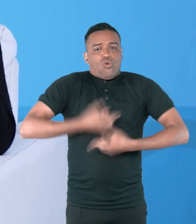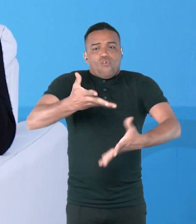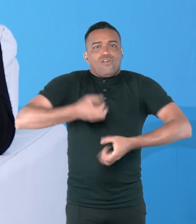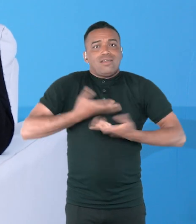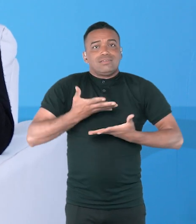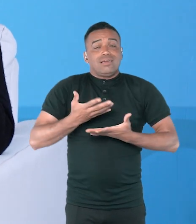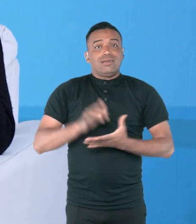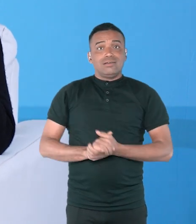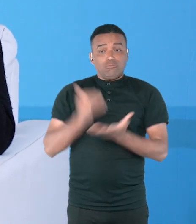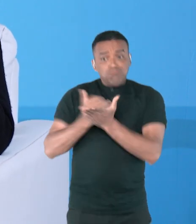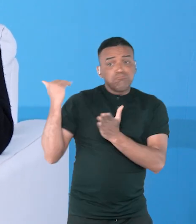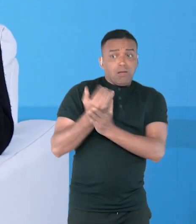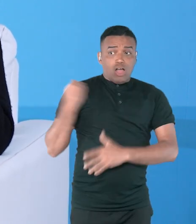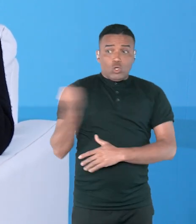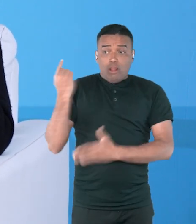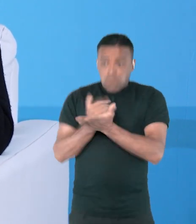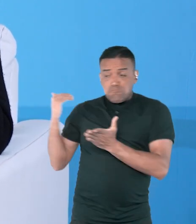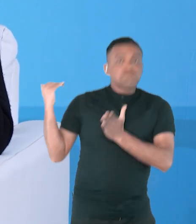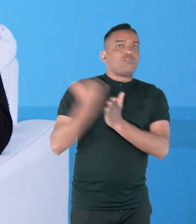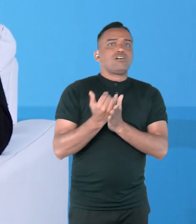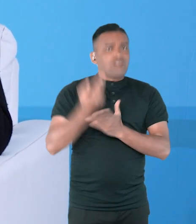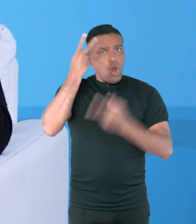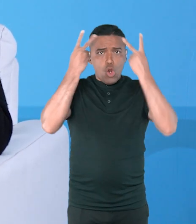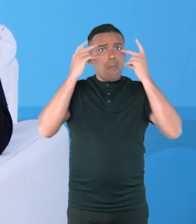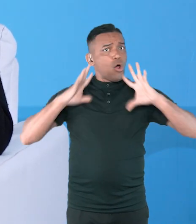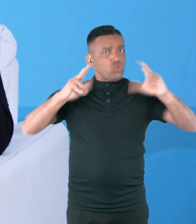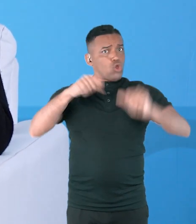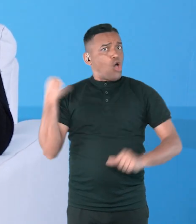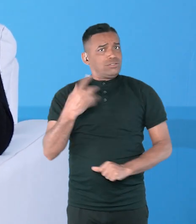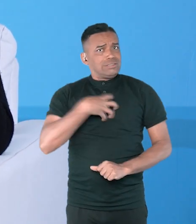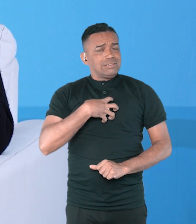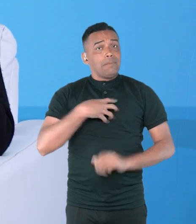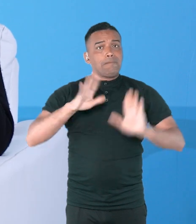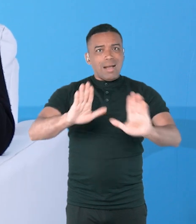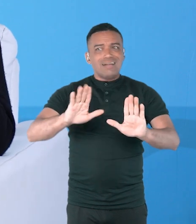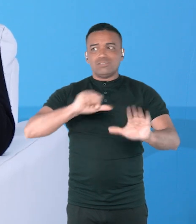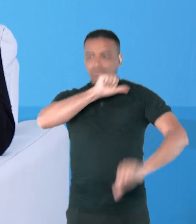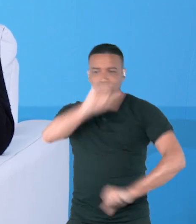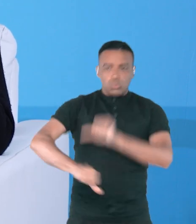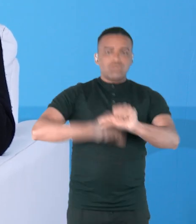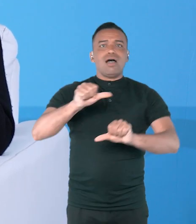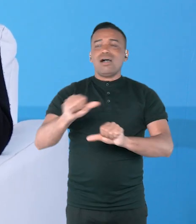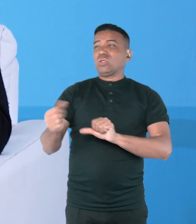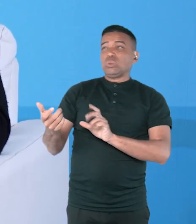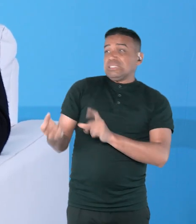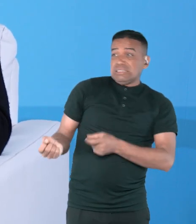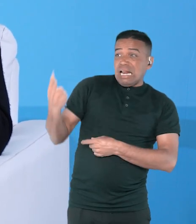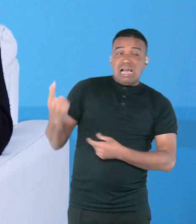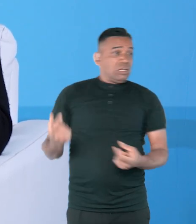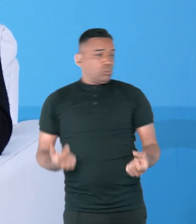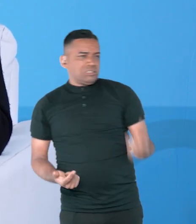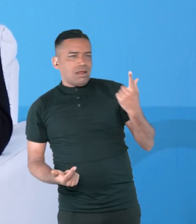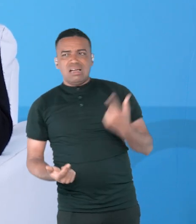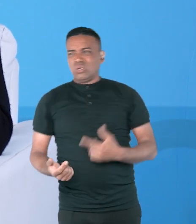arte. Superar a solidão, que é comum a todos nós e que, no entanto, faz com que nos tornemos estranhos uns